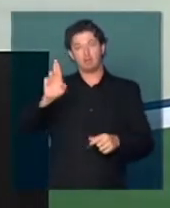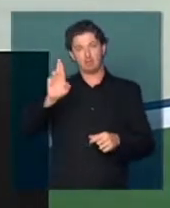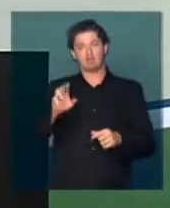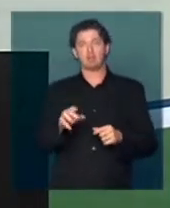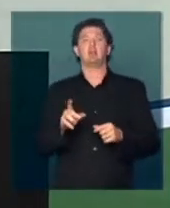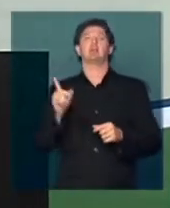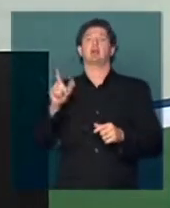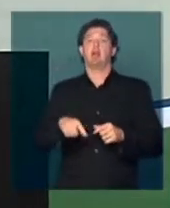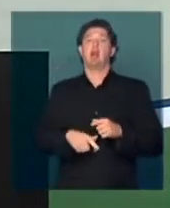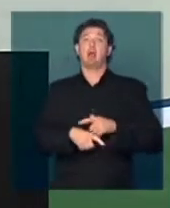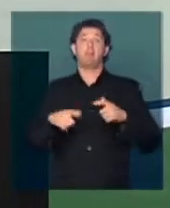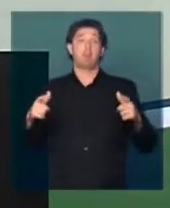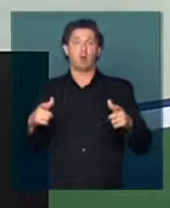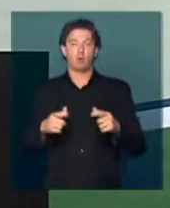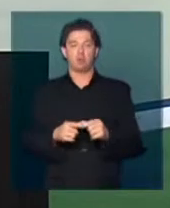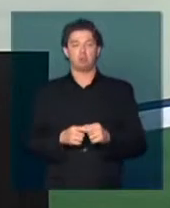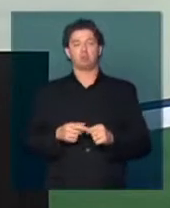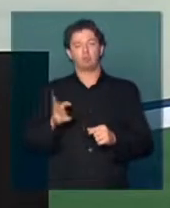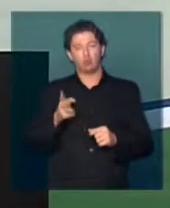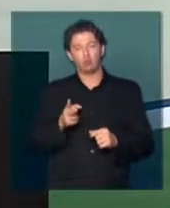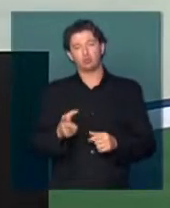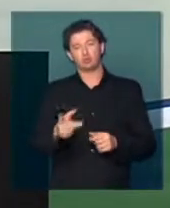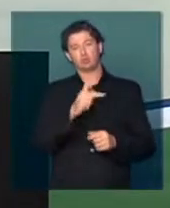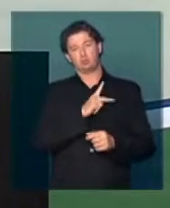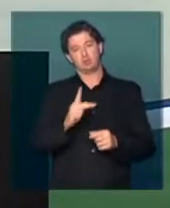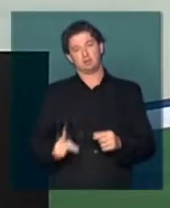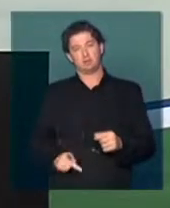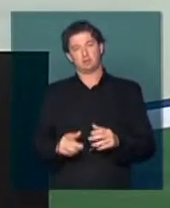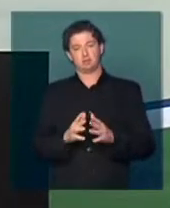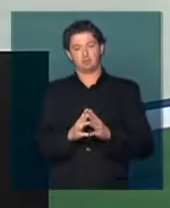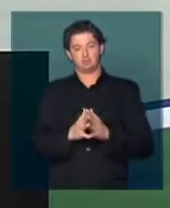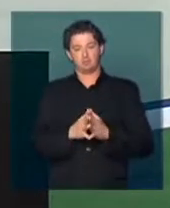maioria. Siga em frente, presidente.